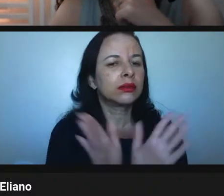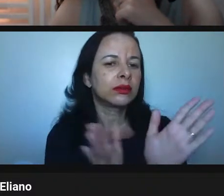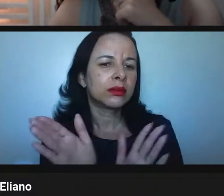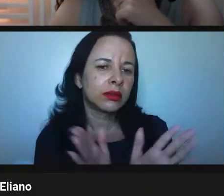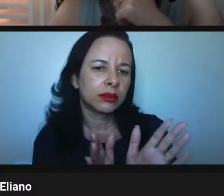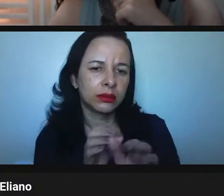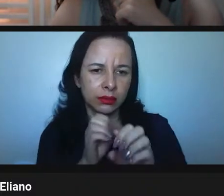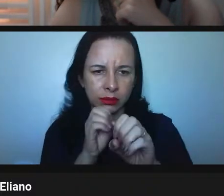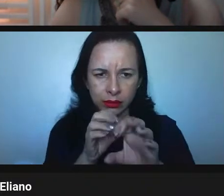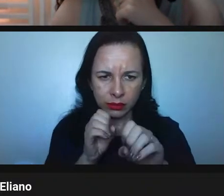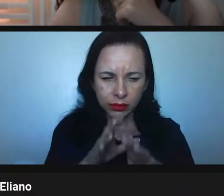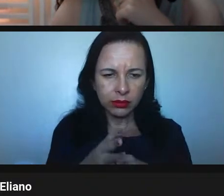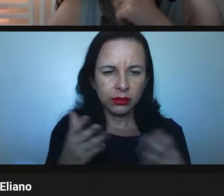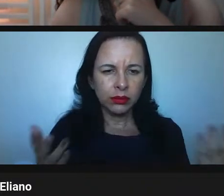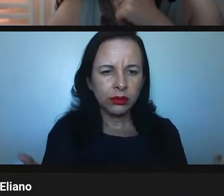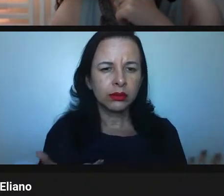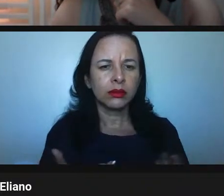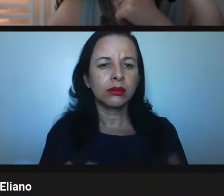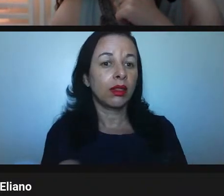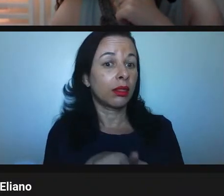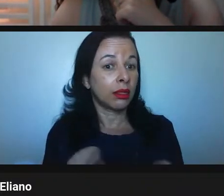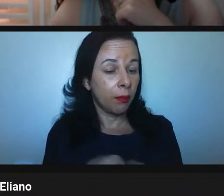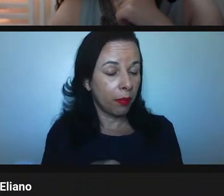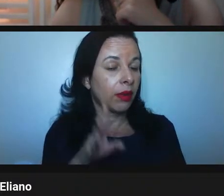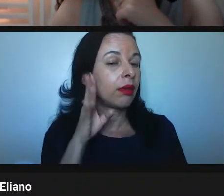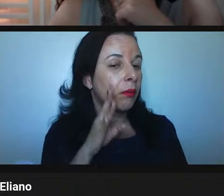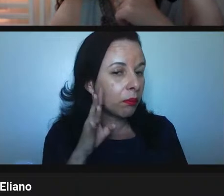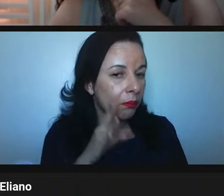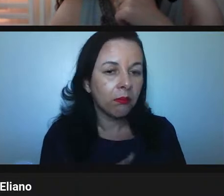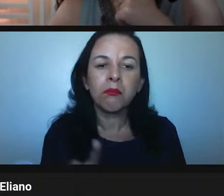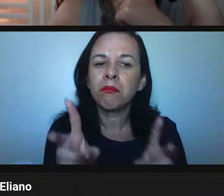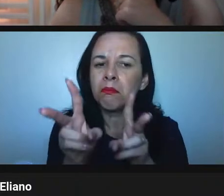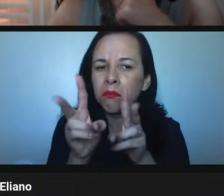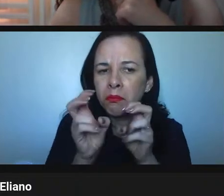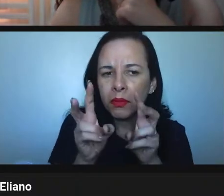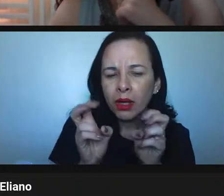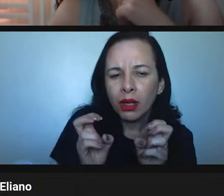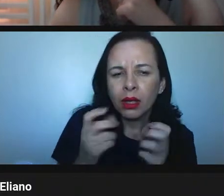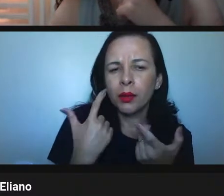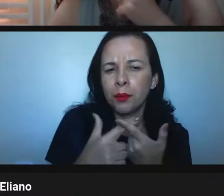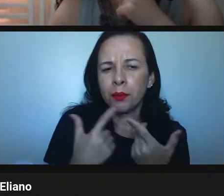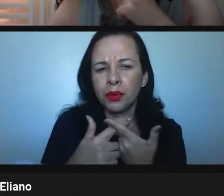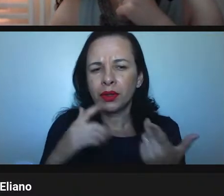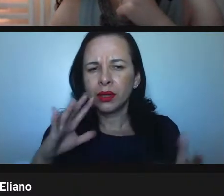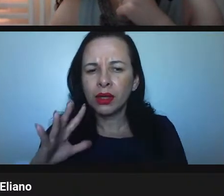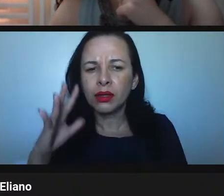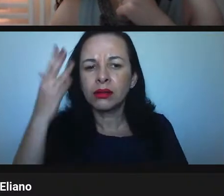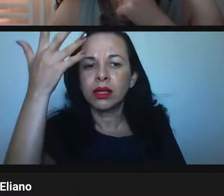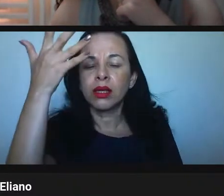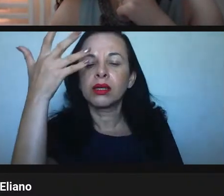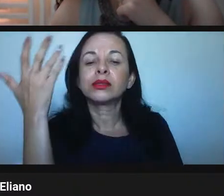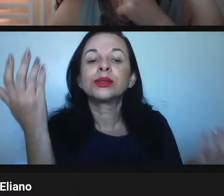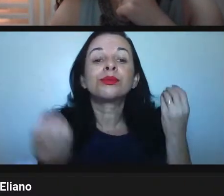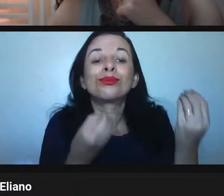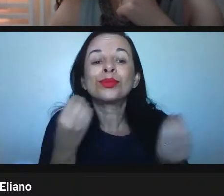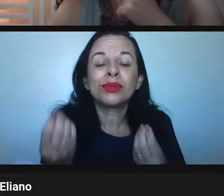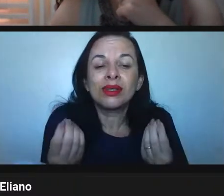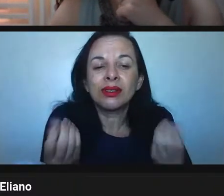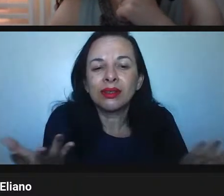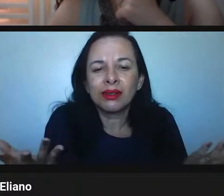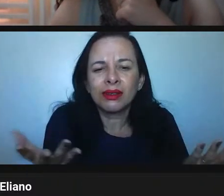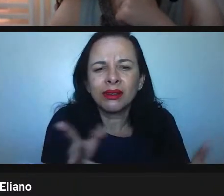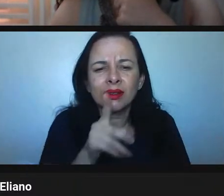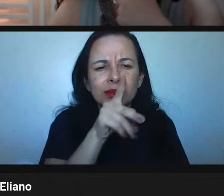e interessante perceber também que muito disso acontece porque em algum lugar os docentes não têm